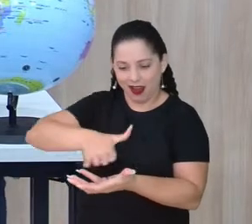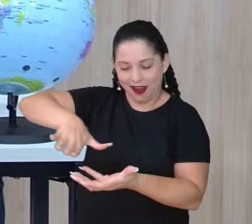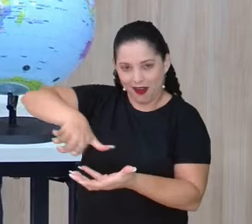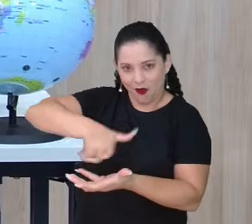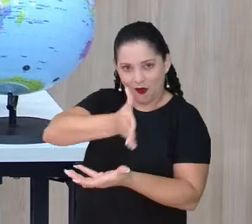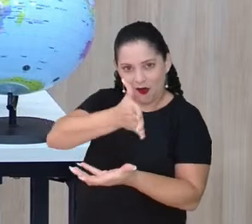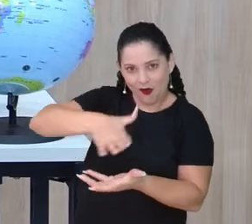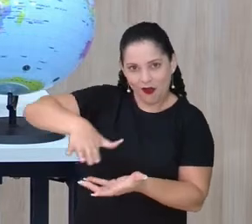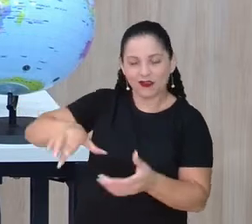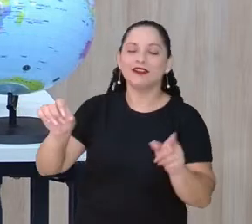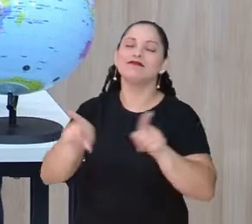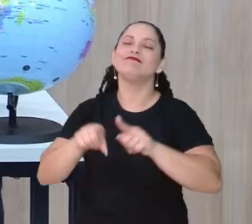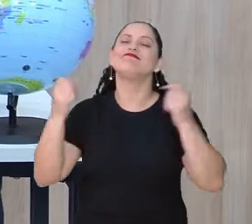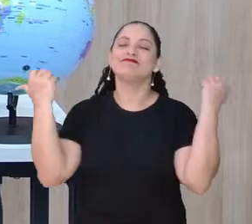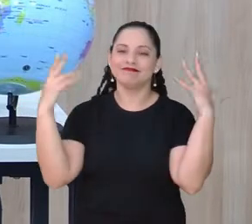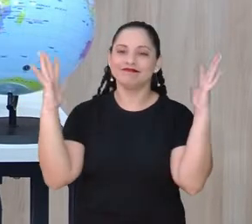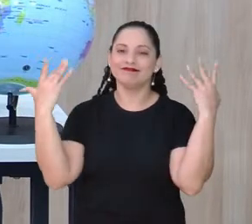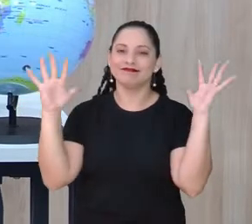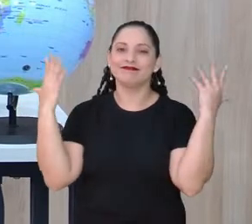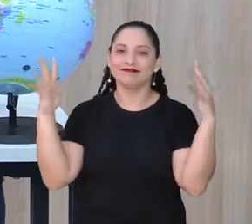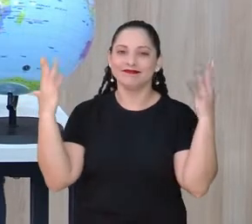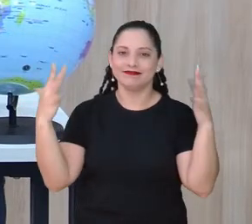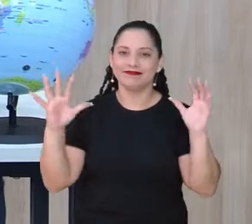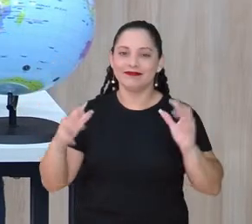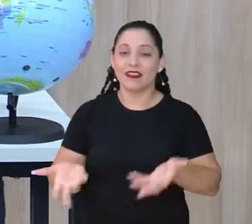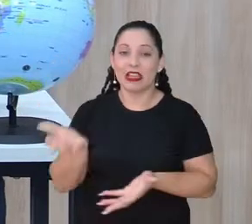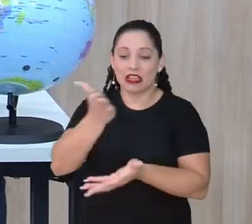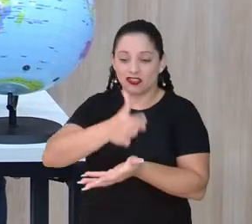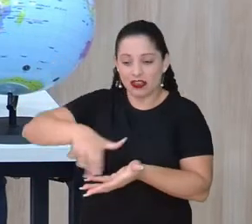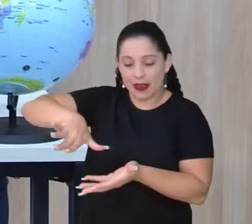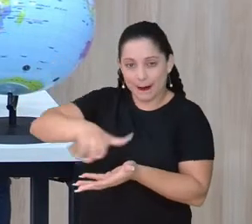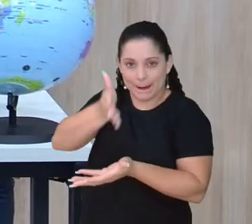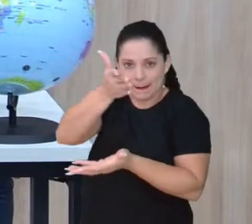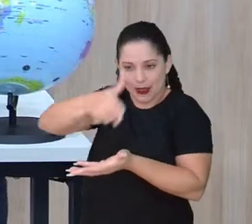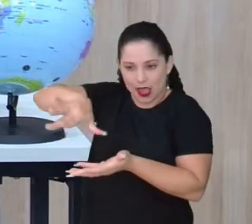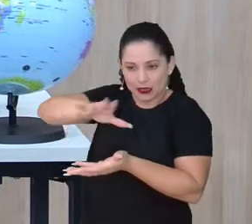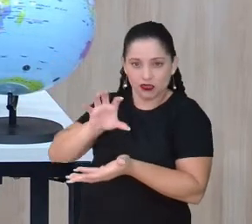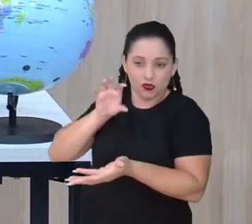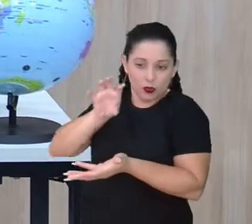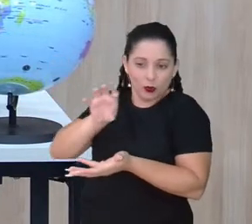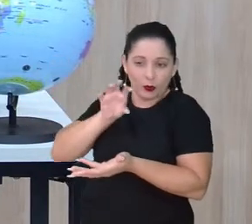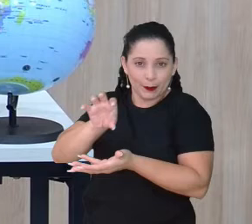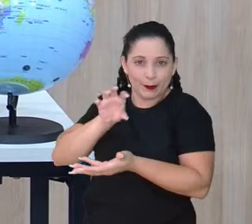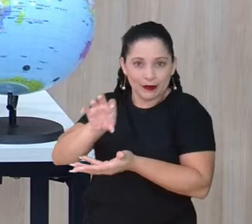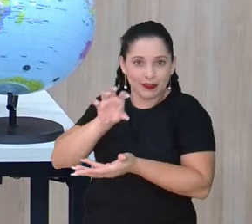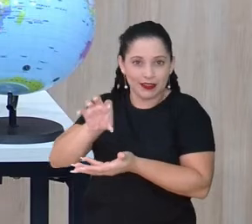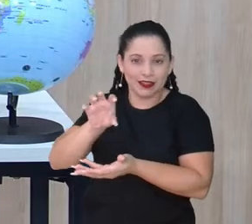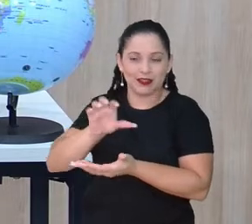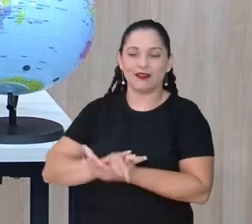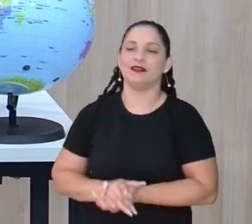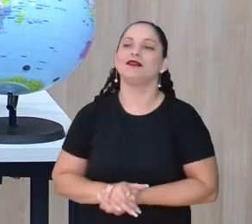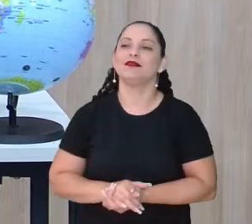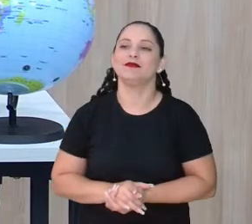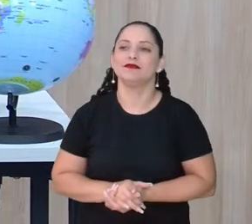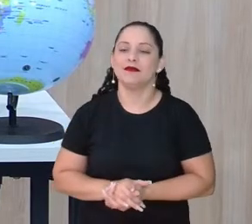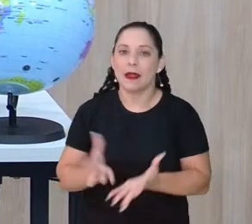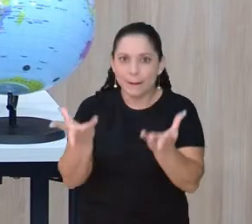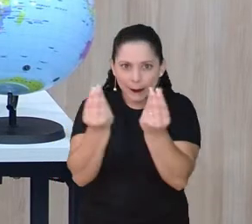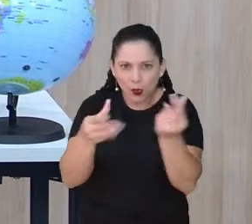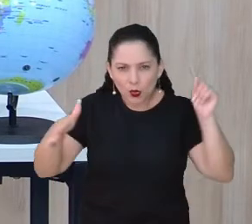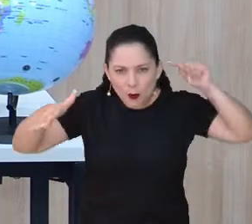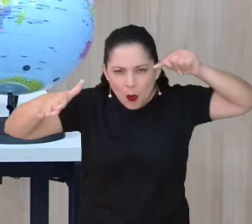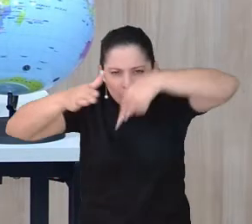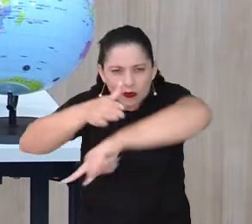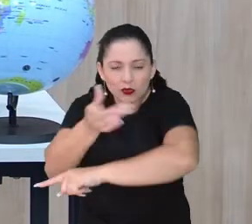como para Sabino, que falaram que era das camadas mais internas, não é? E vejam, pessoal, não está lá tão profundo, não.